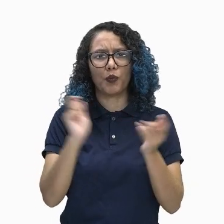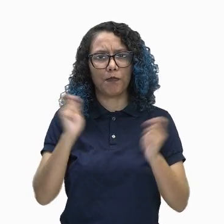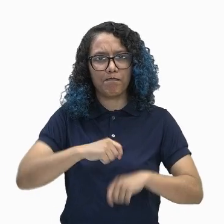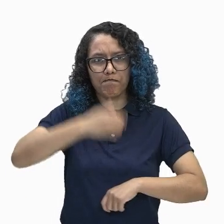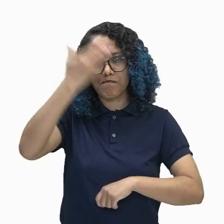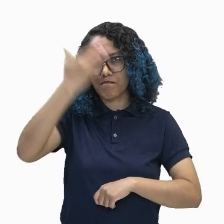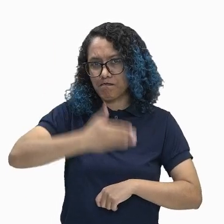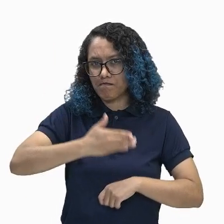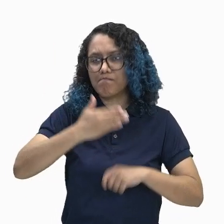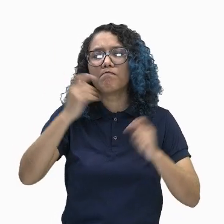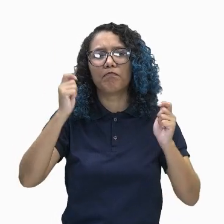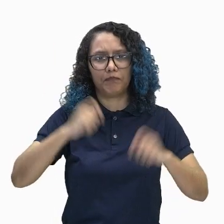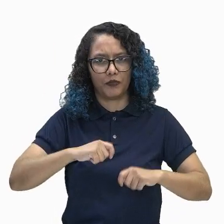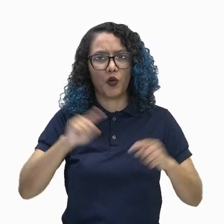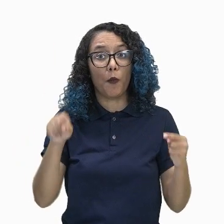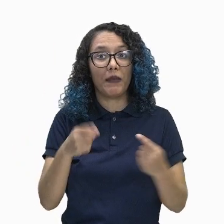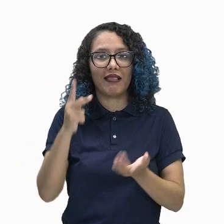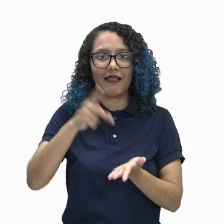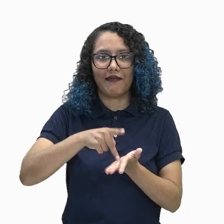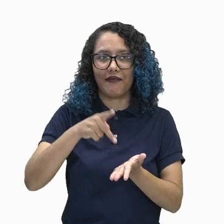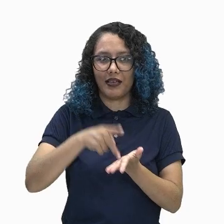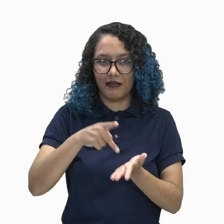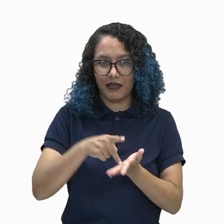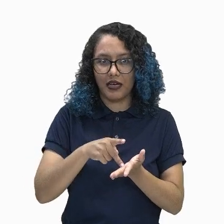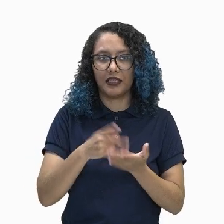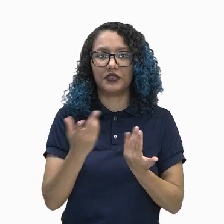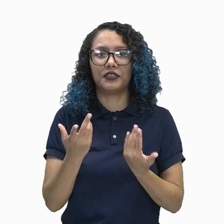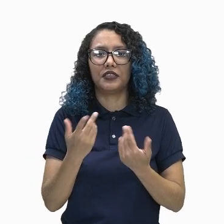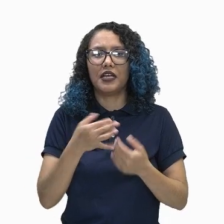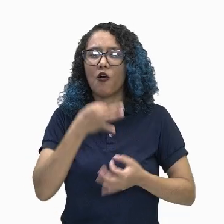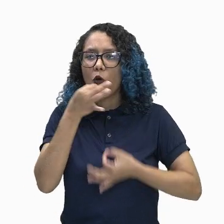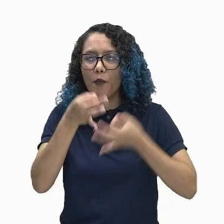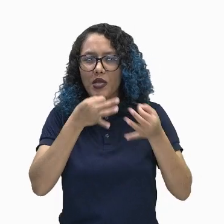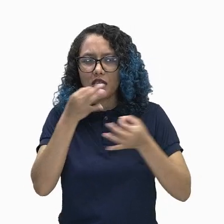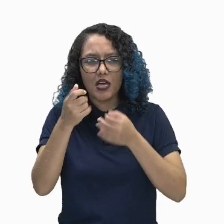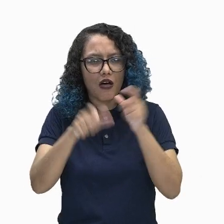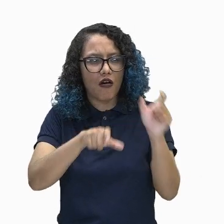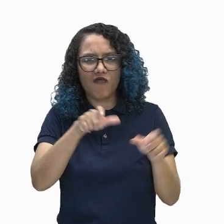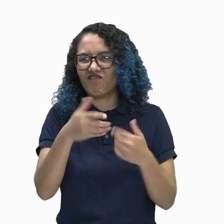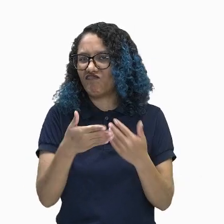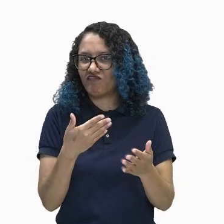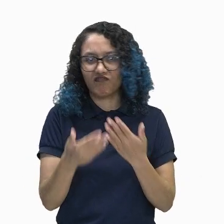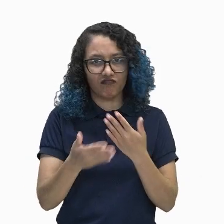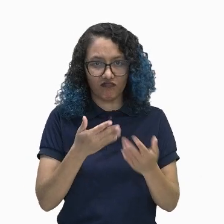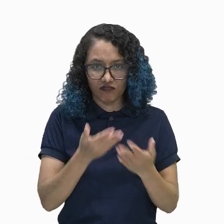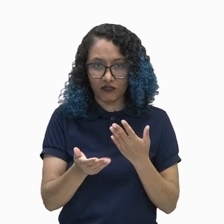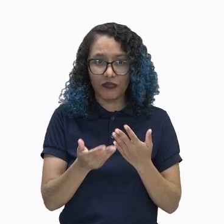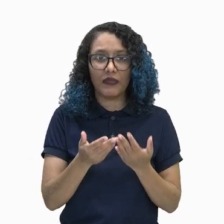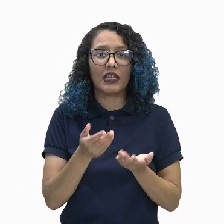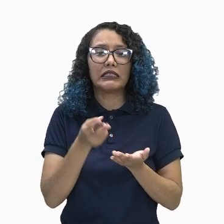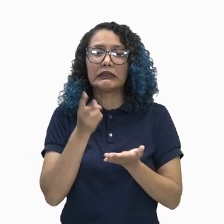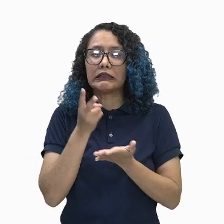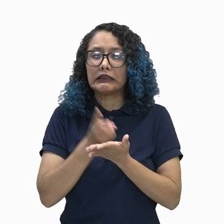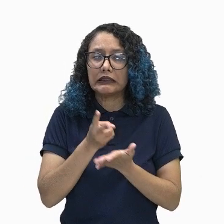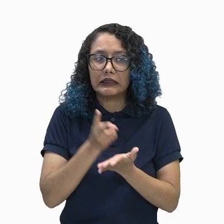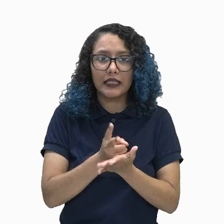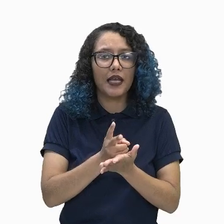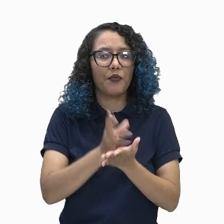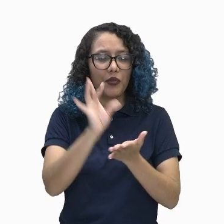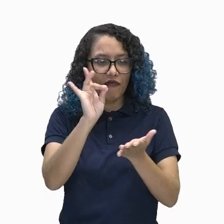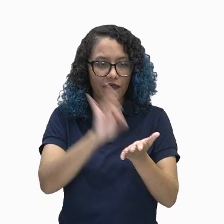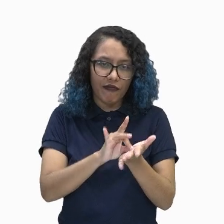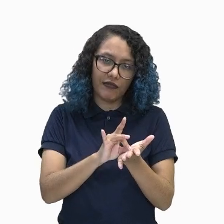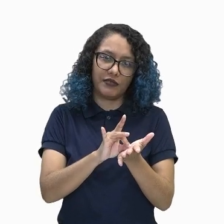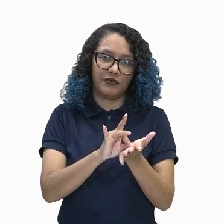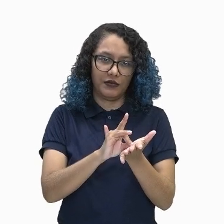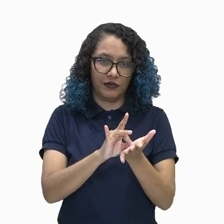uma verdade. E ele não depende da opinião de ninguém. O fato sempre será daquele modo como ele é